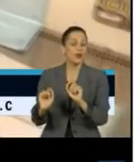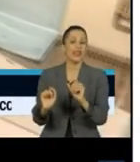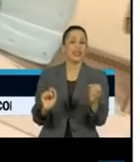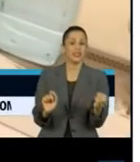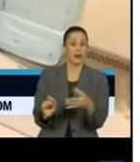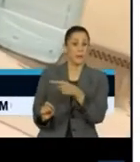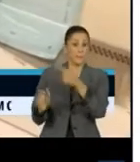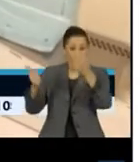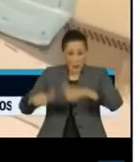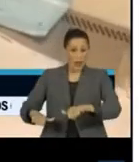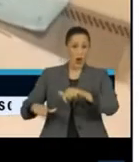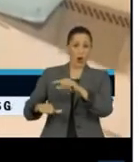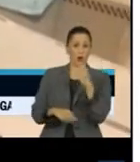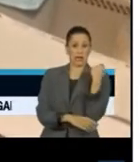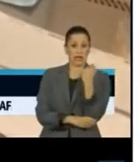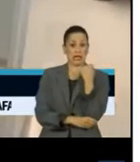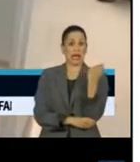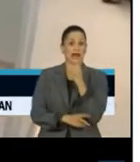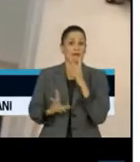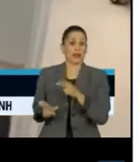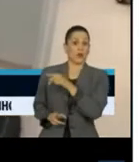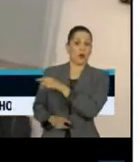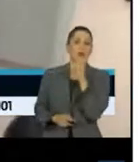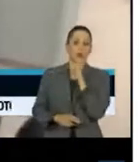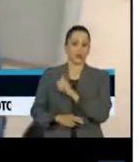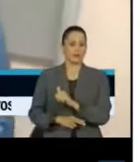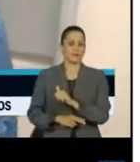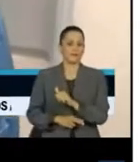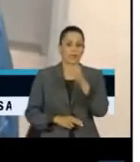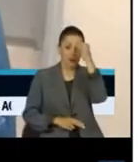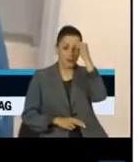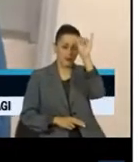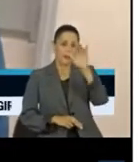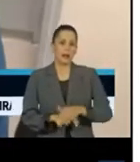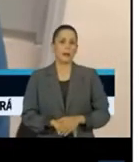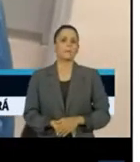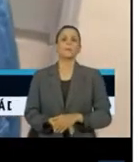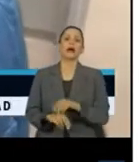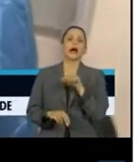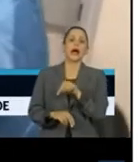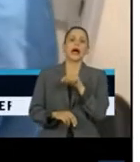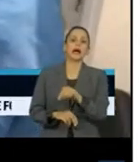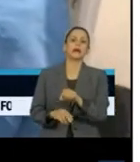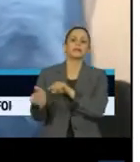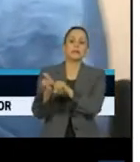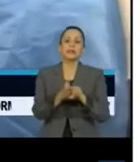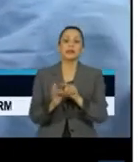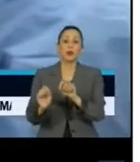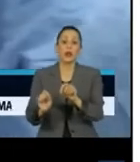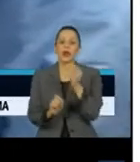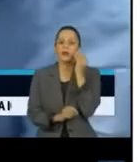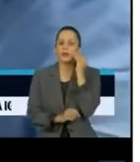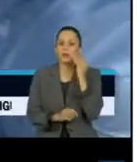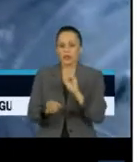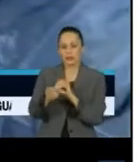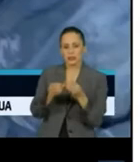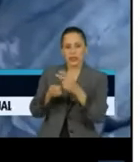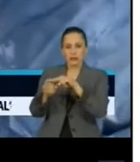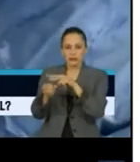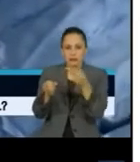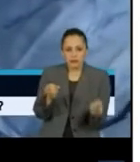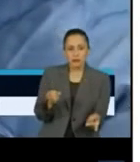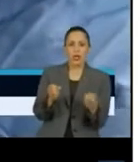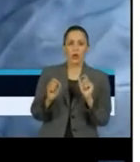mais graves cheguem a este ponto. Os cientistas vão usar células-tronco derivadas dos tecidos de cordões